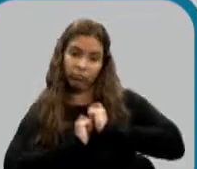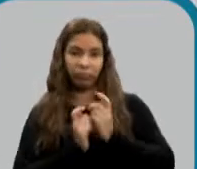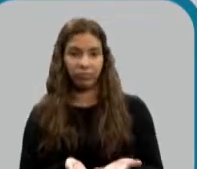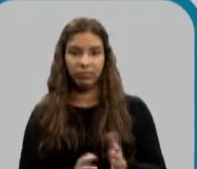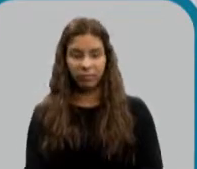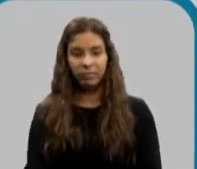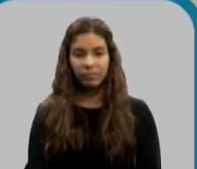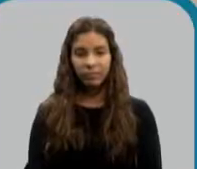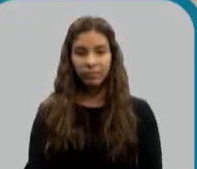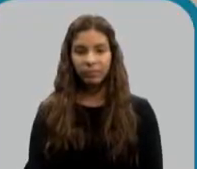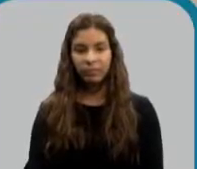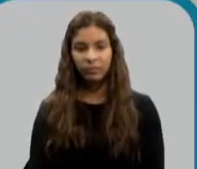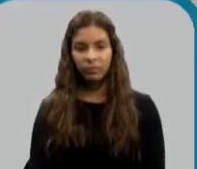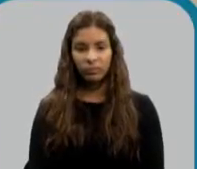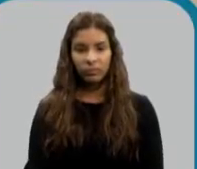comunicação.